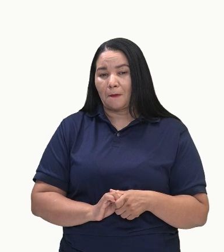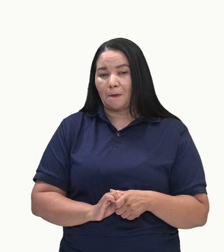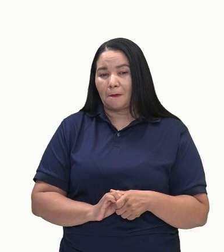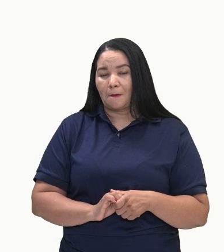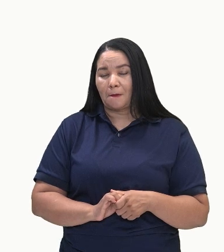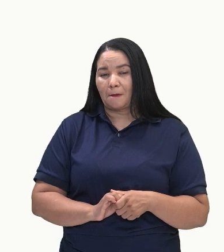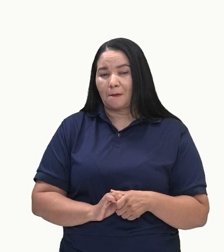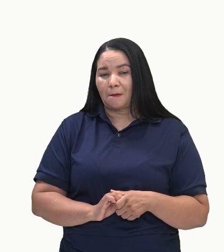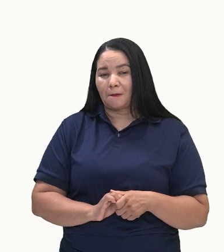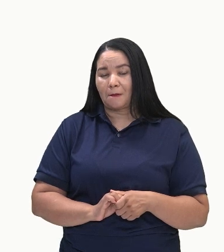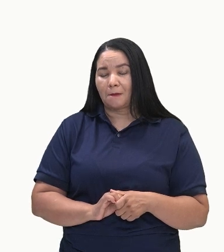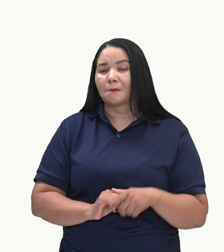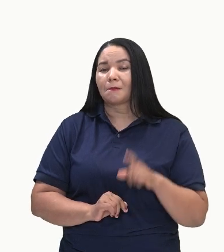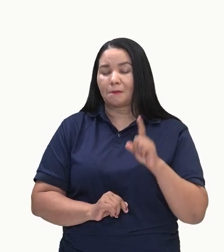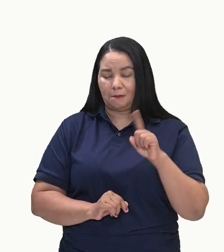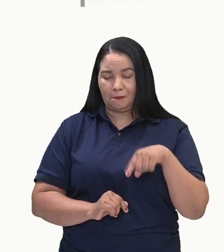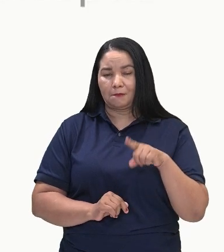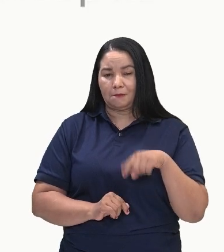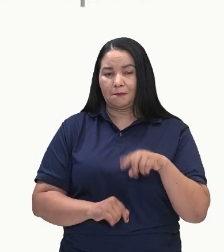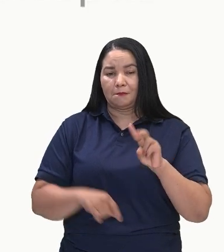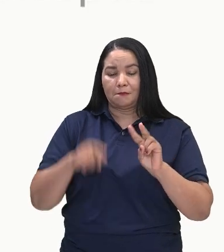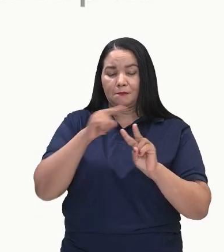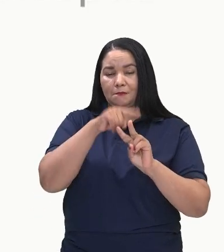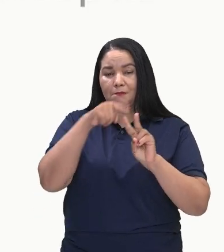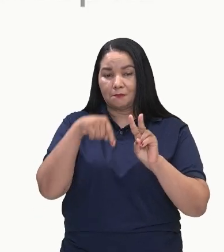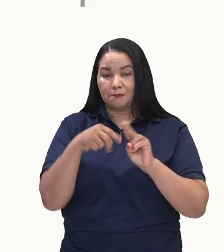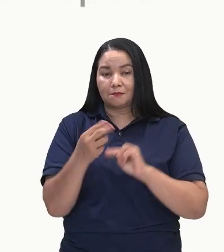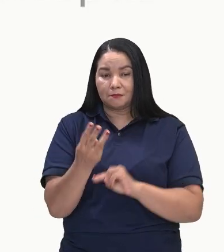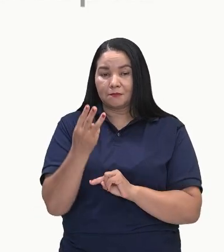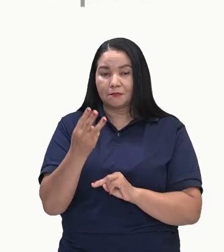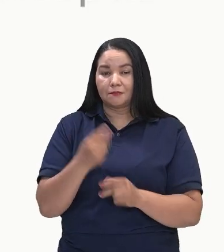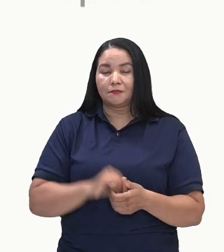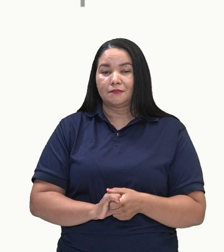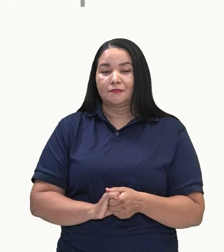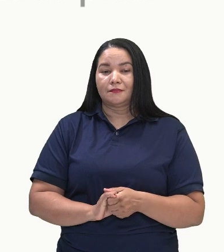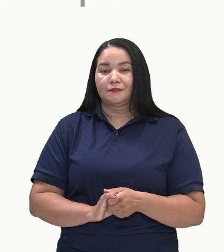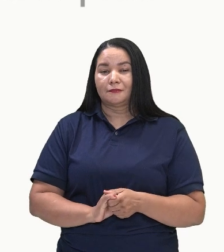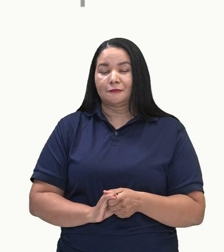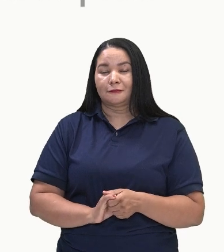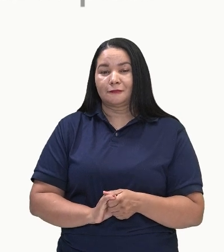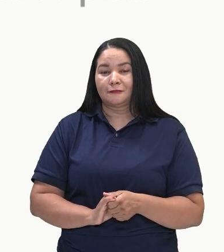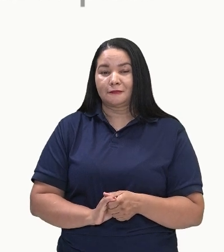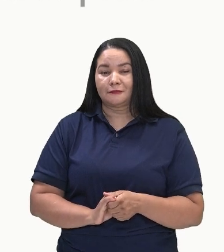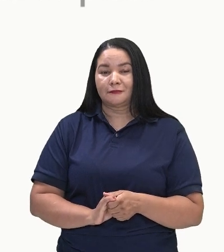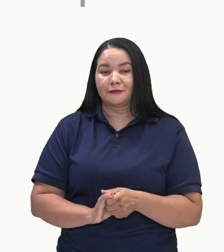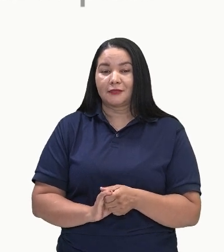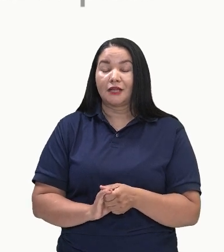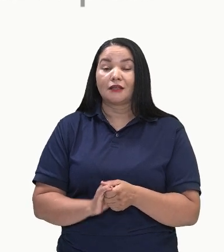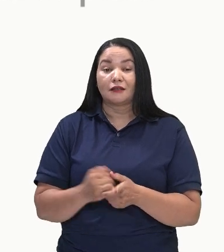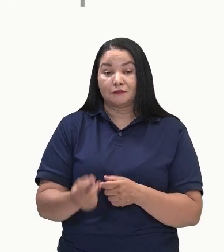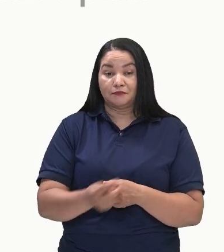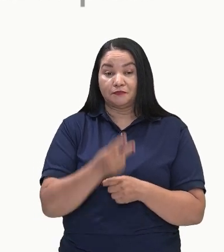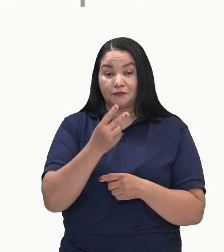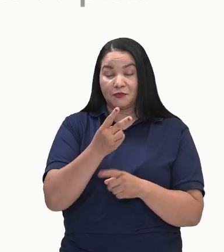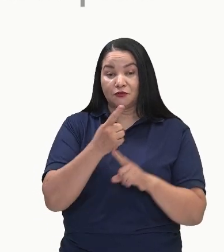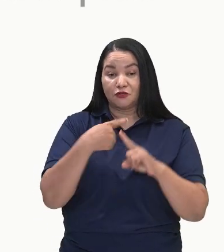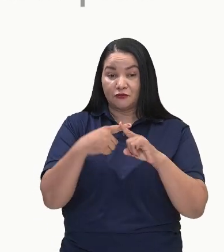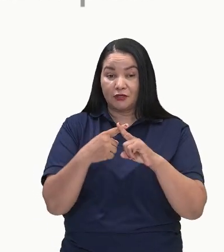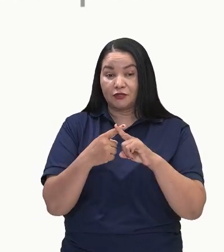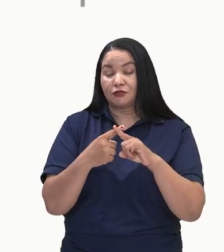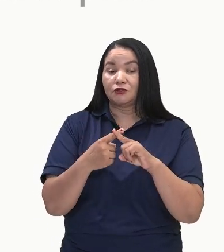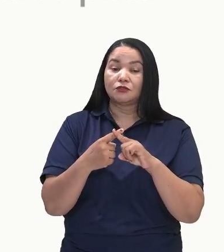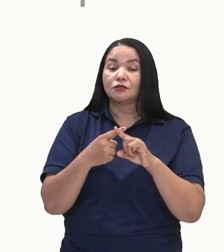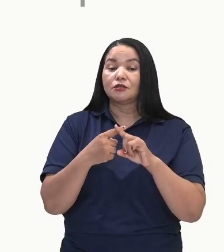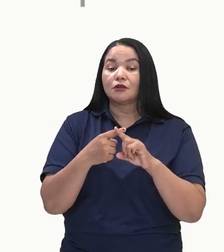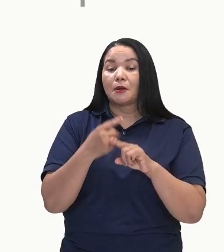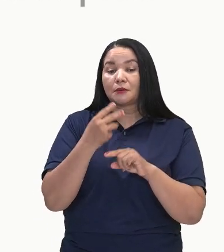falou considerar π igual a 3. Sim, sim. Então, bora lá. Só para a gente não cometer o erro, né? Então, o comprimento 2 vezes o π, que é 3,